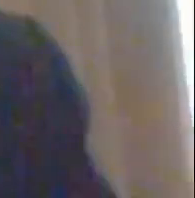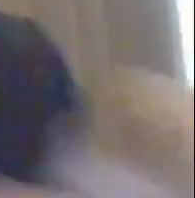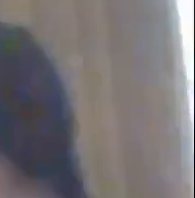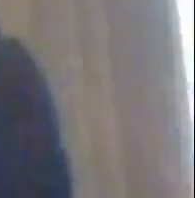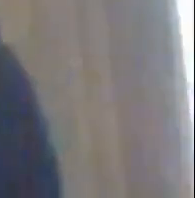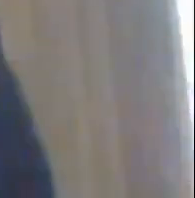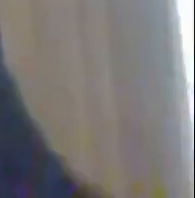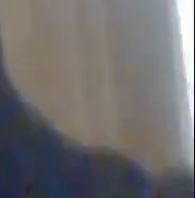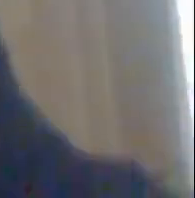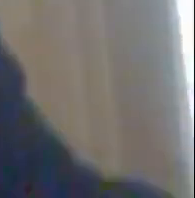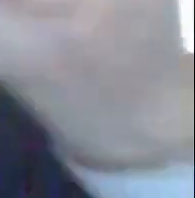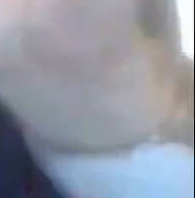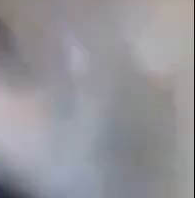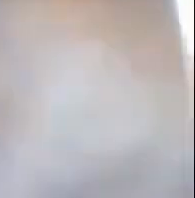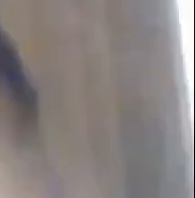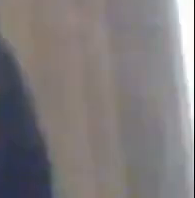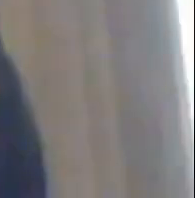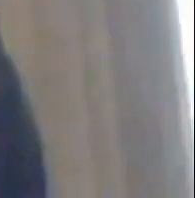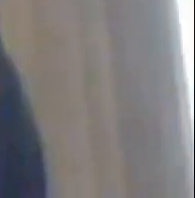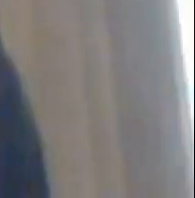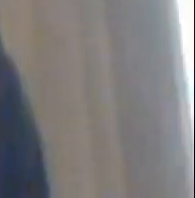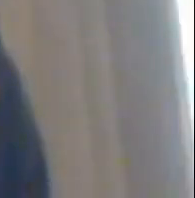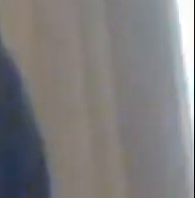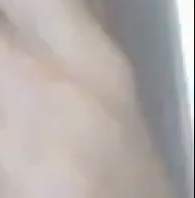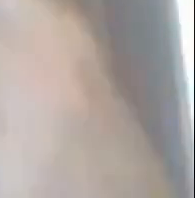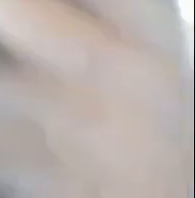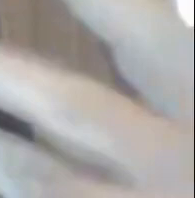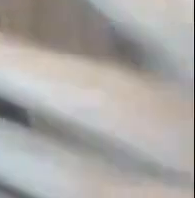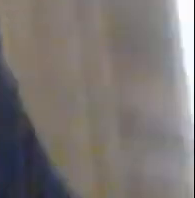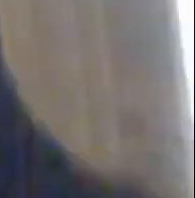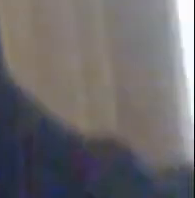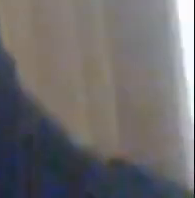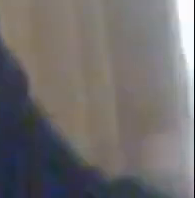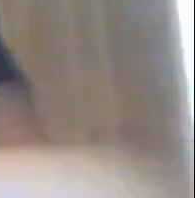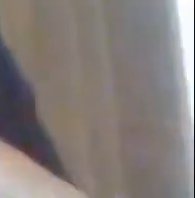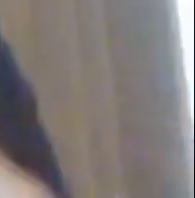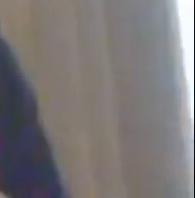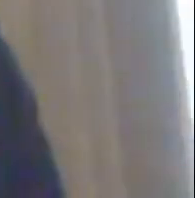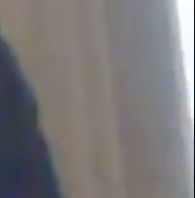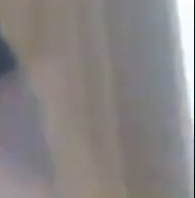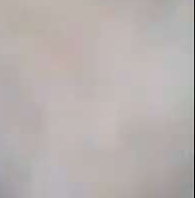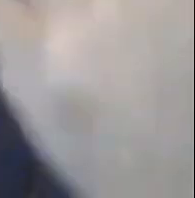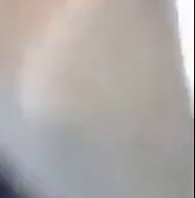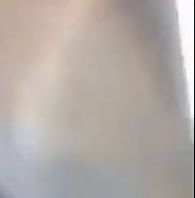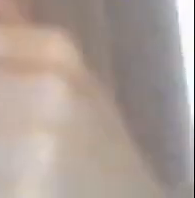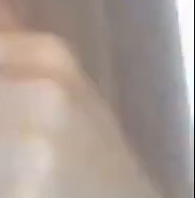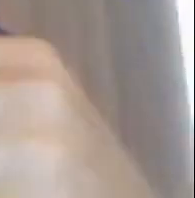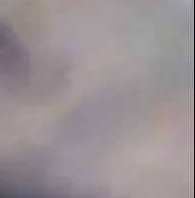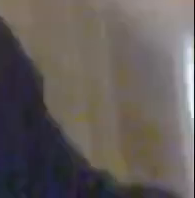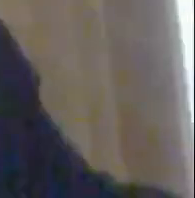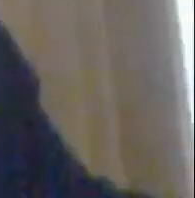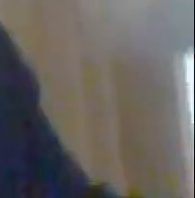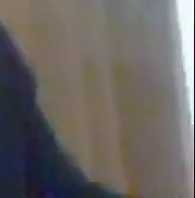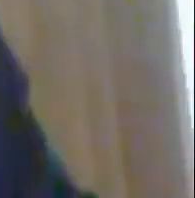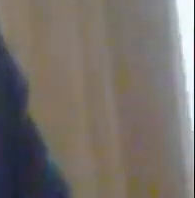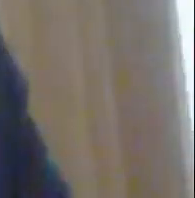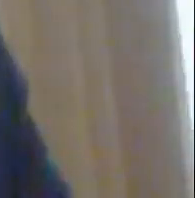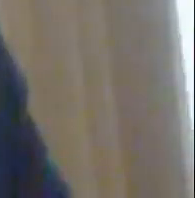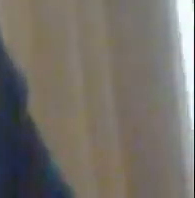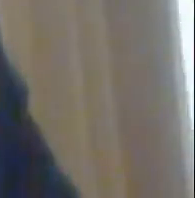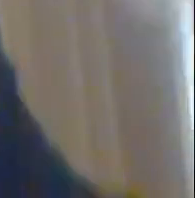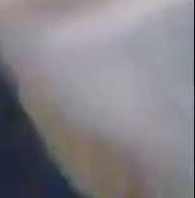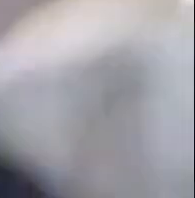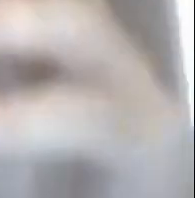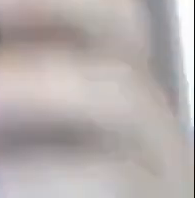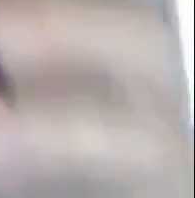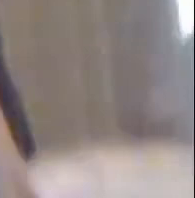quem são esses resíduos? Quem é o dono do resíduo? Em que medida nós, na verdade, estamos descumprindo ou permitindo que se